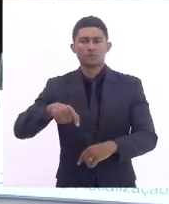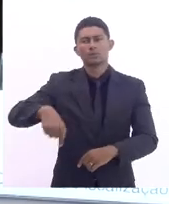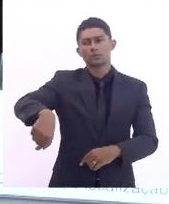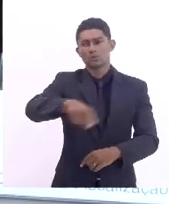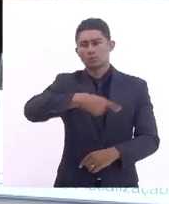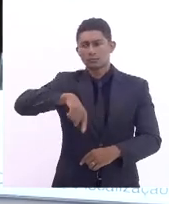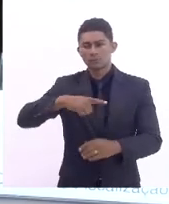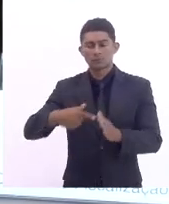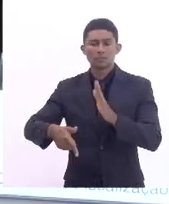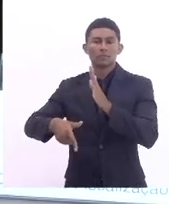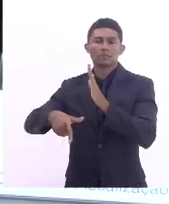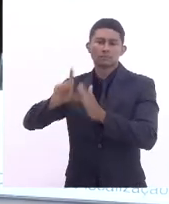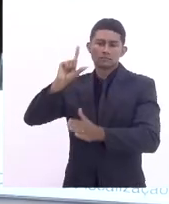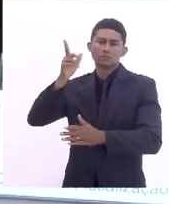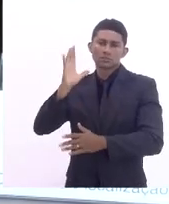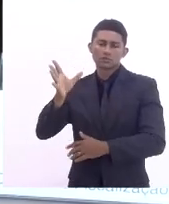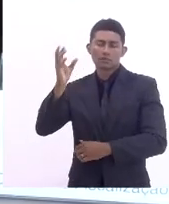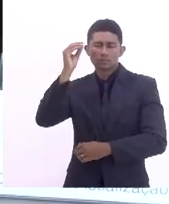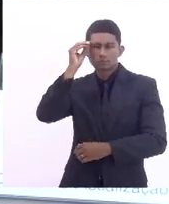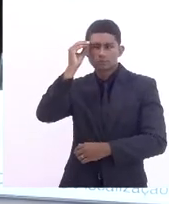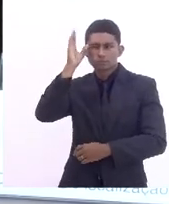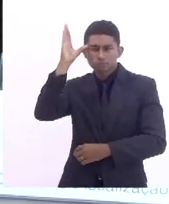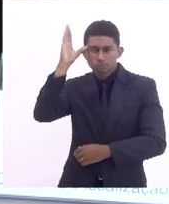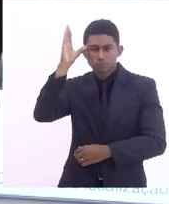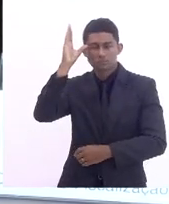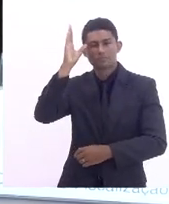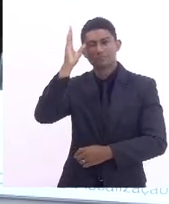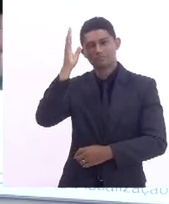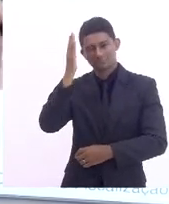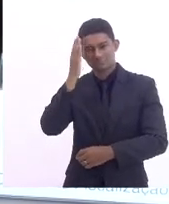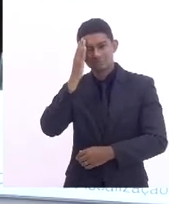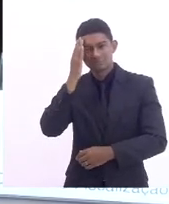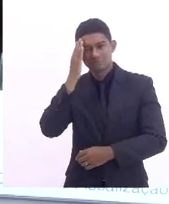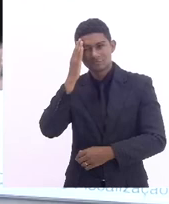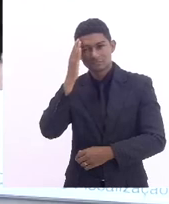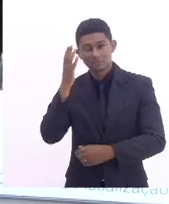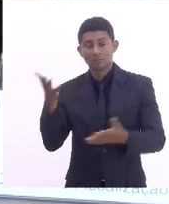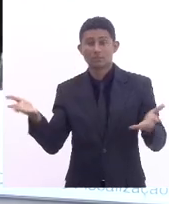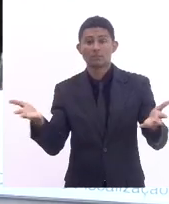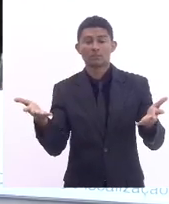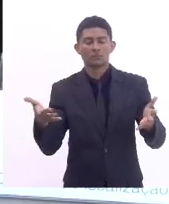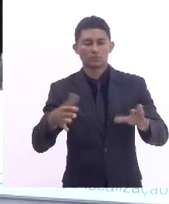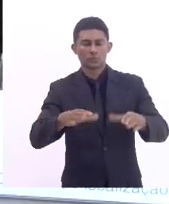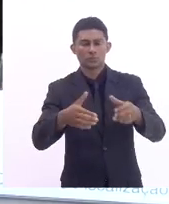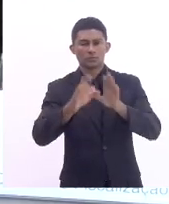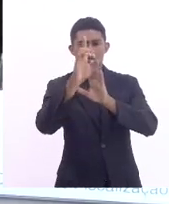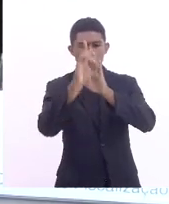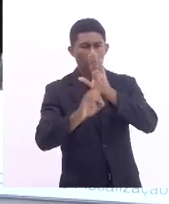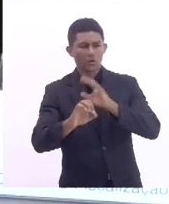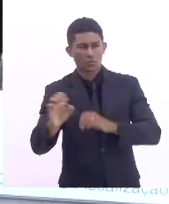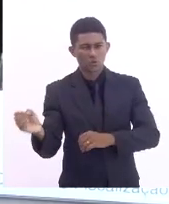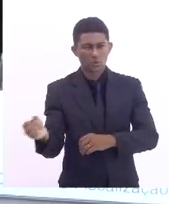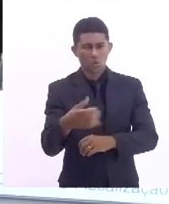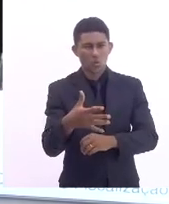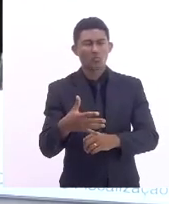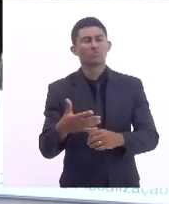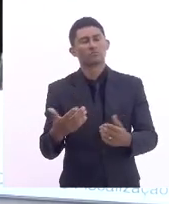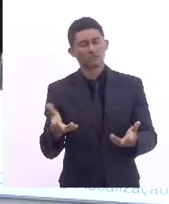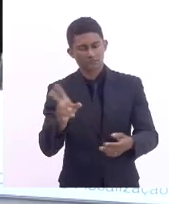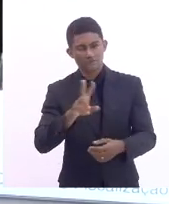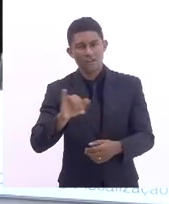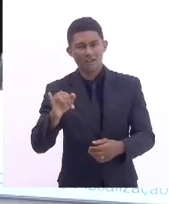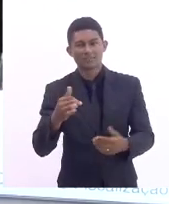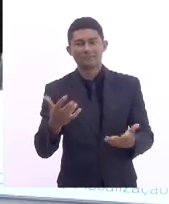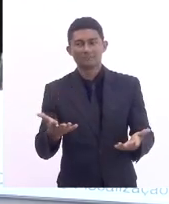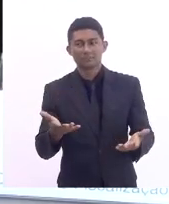pretérito que vai haver ou tá vendo a renovação integral da diretoria e eu tenho certeza que